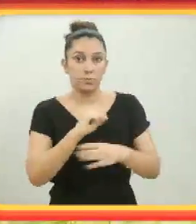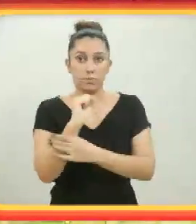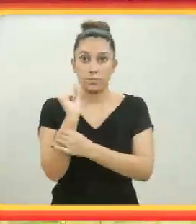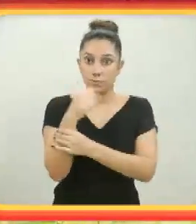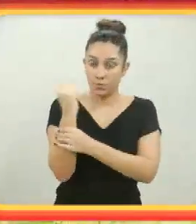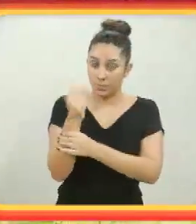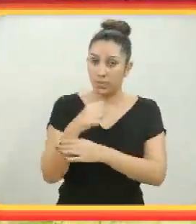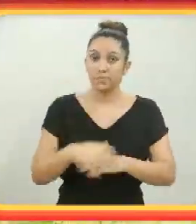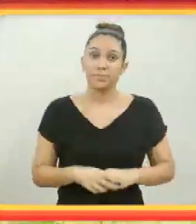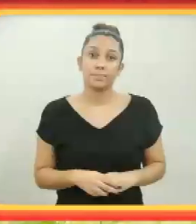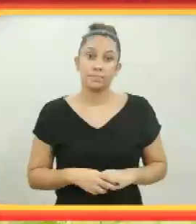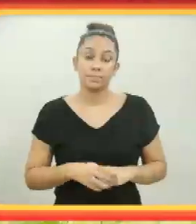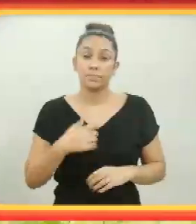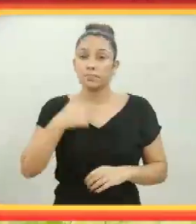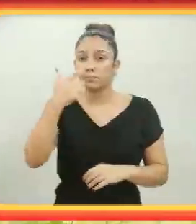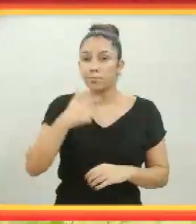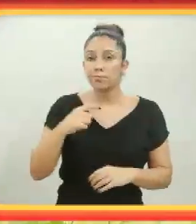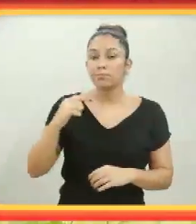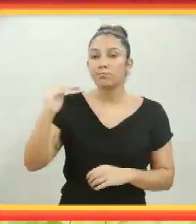nanismo pituitário